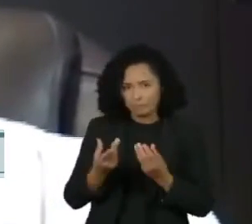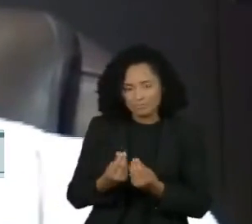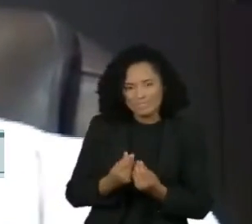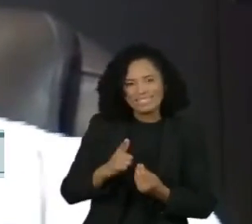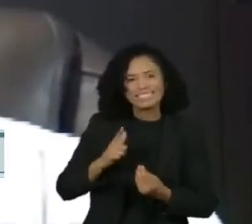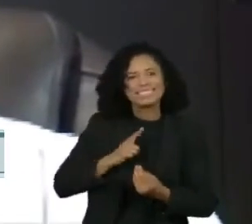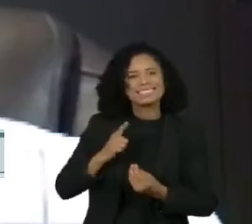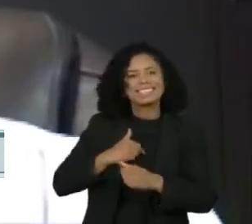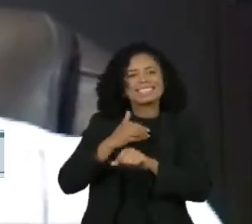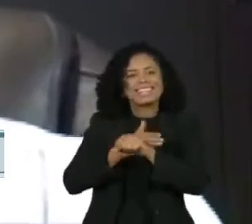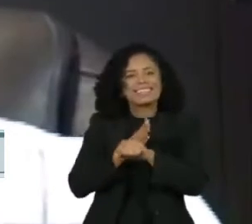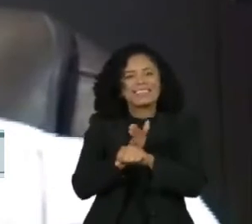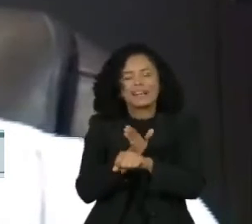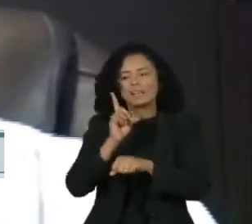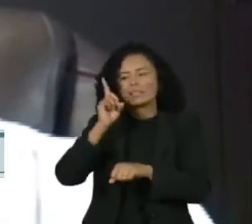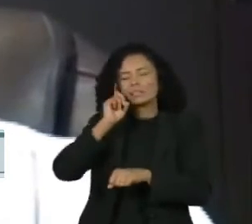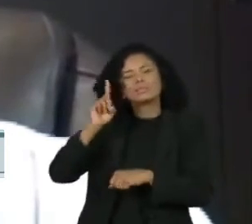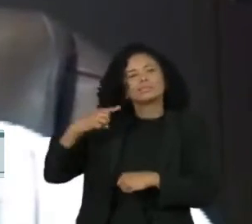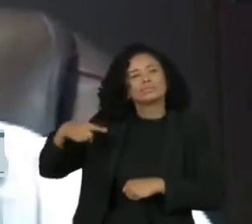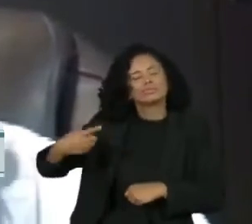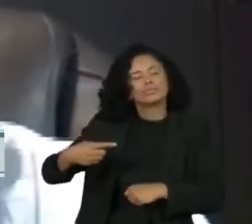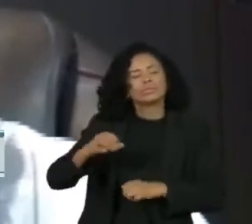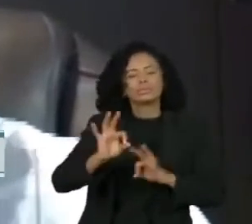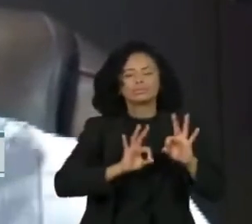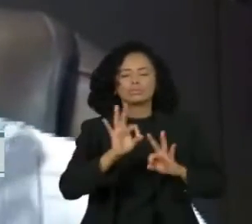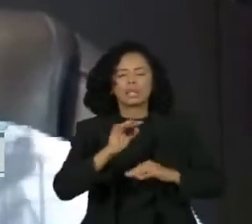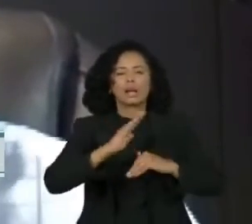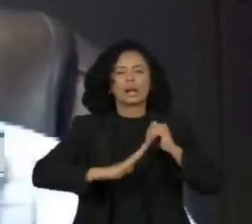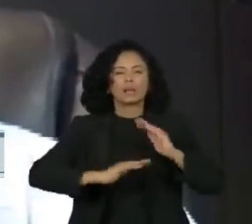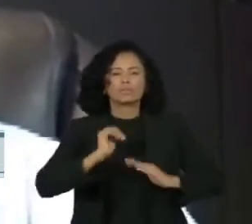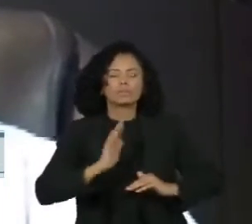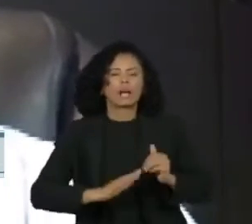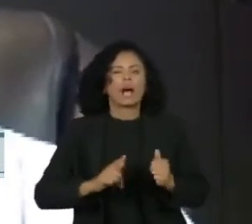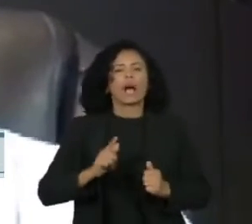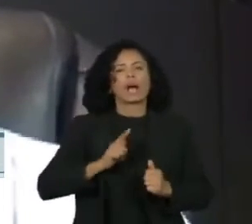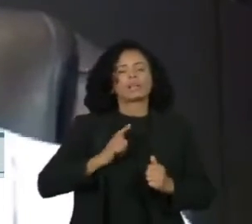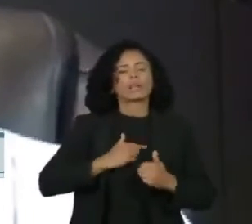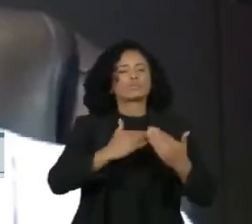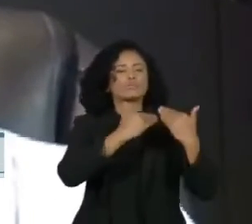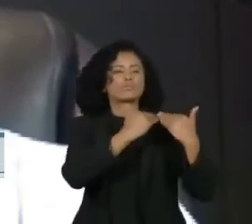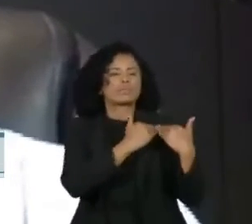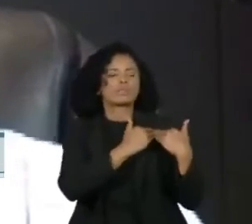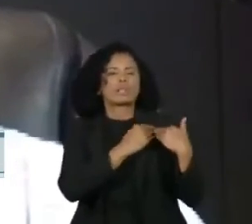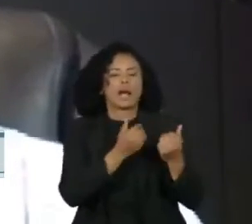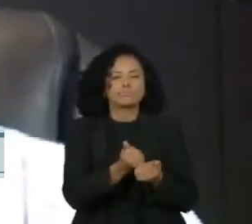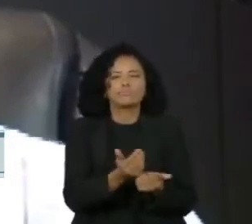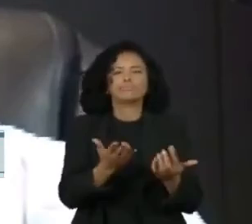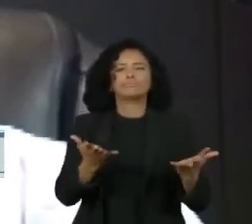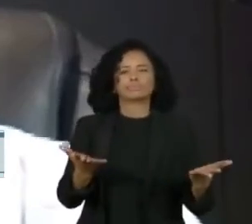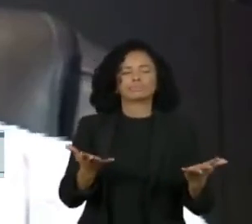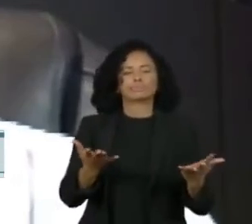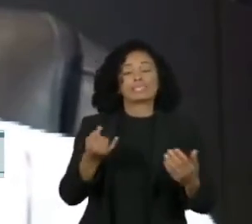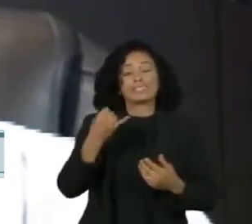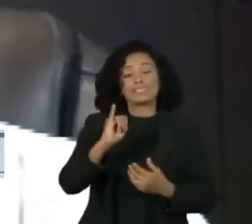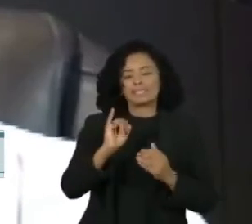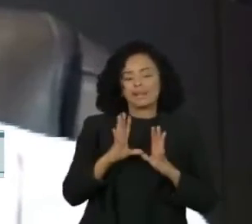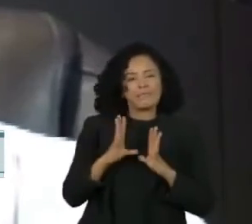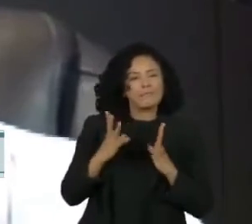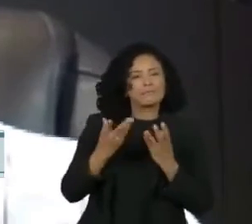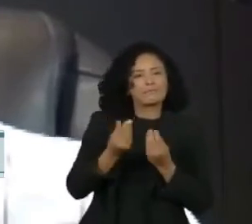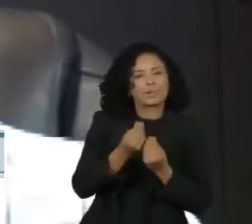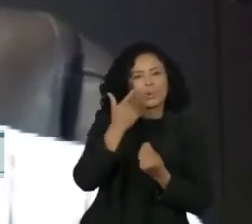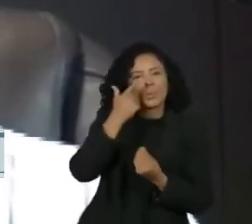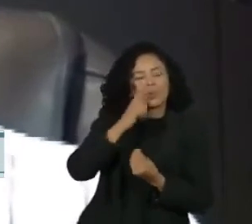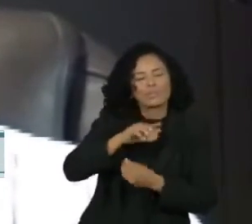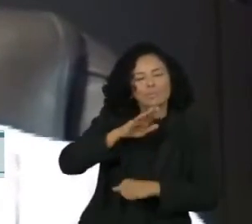uma organização das atividades, das tarefas, a divisão de tarefas está equilibrada, essa família consegue ter momentos